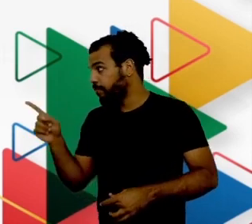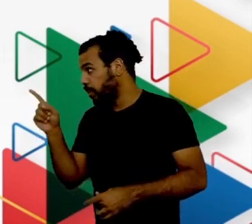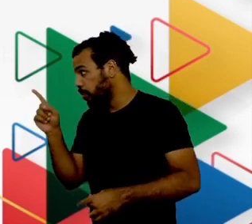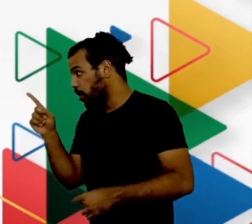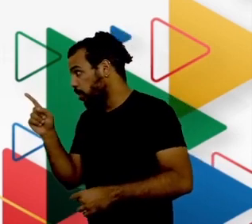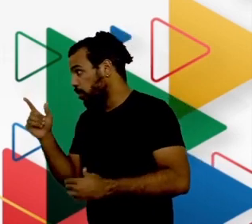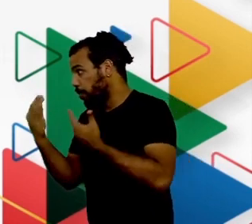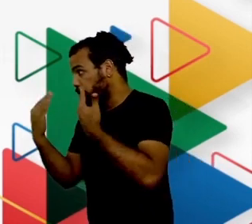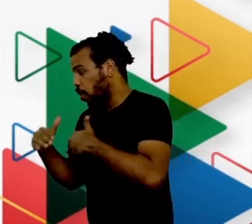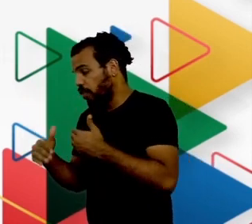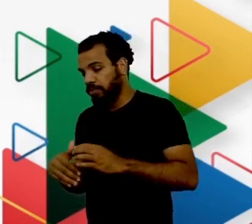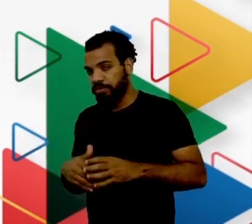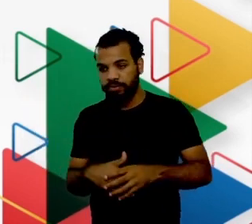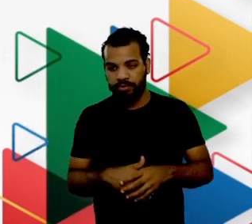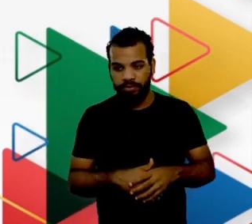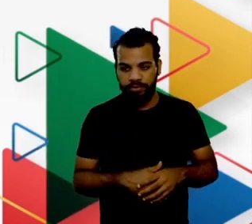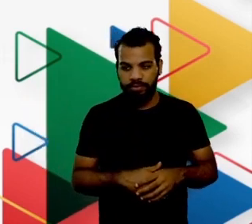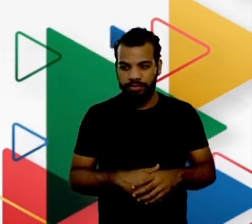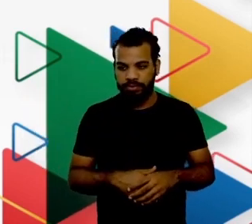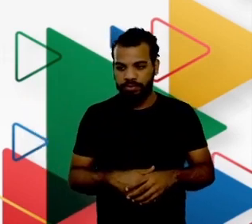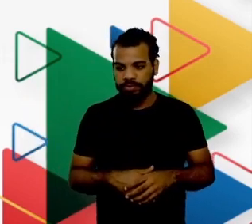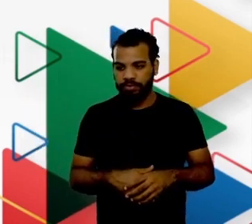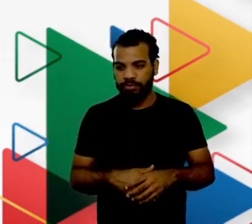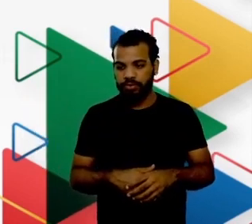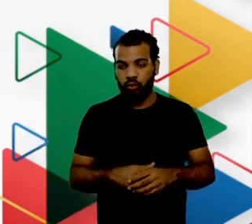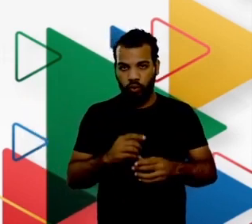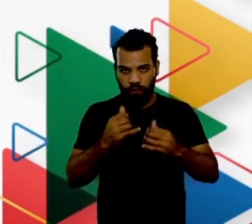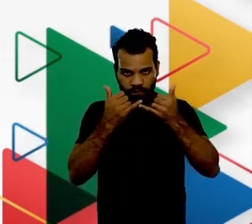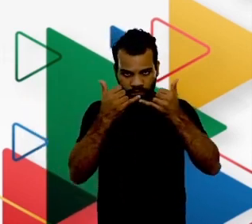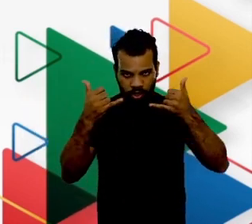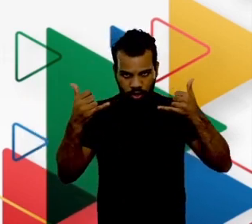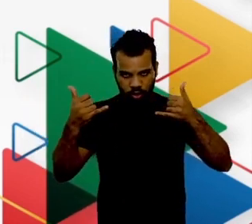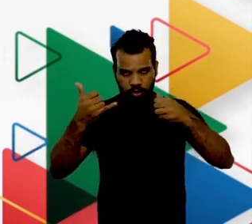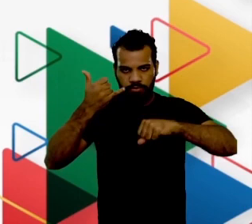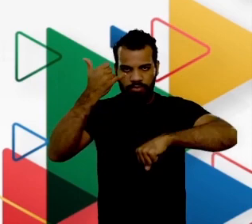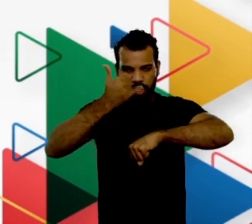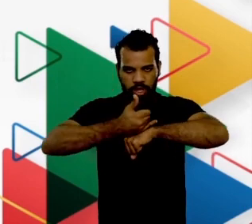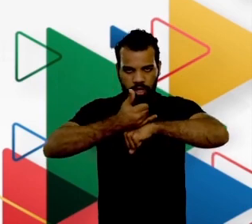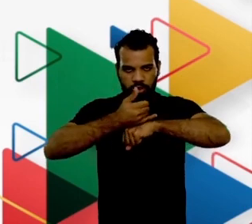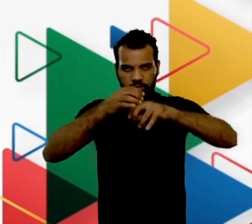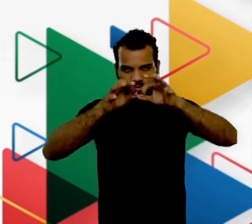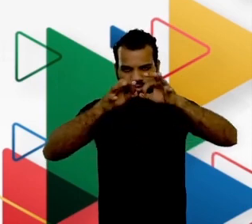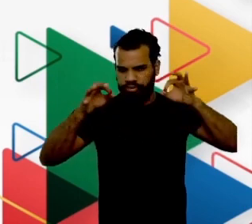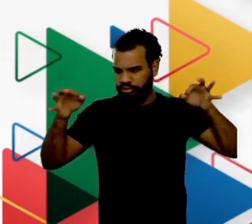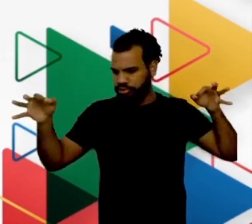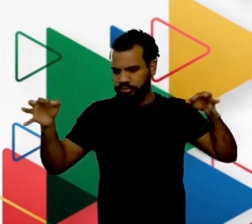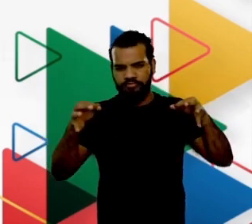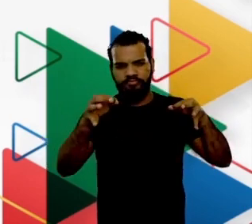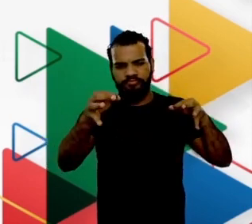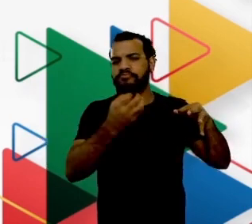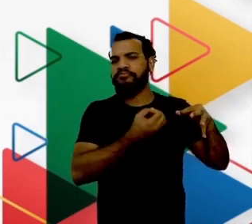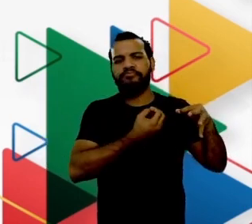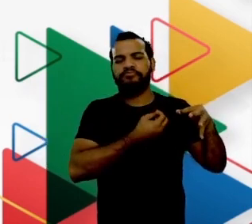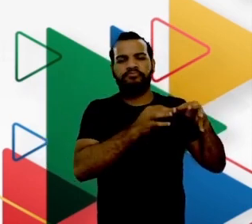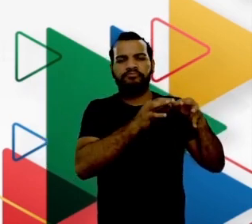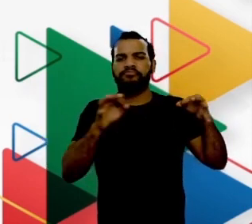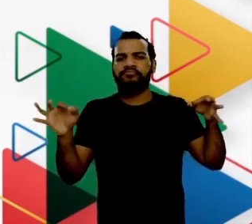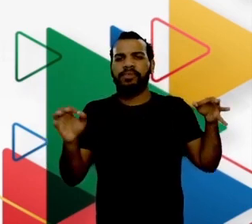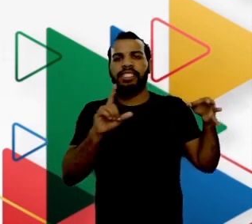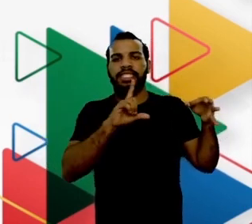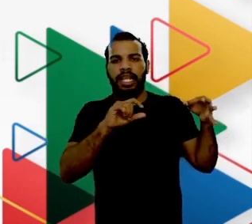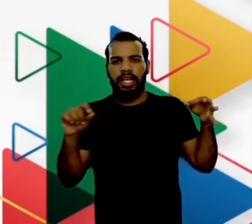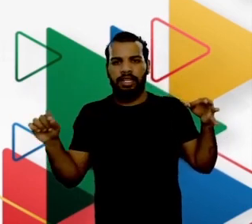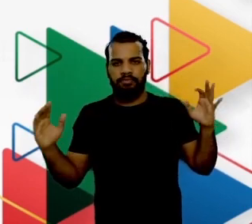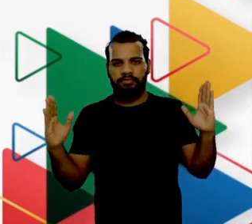fio metálico tem 100 metros de comprimento. Então, isso é